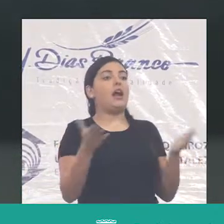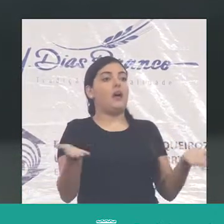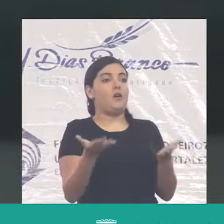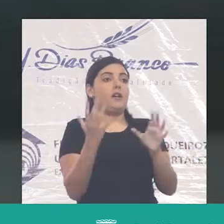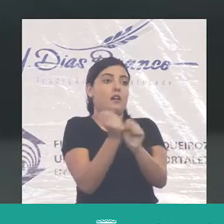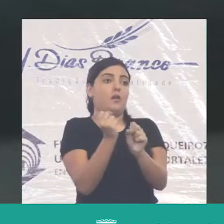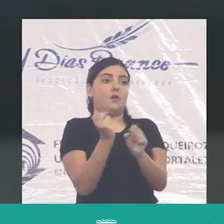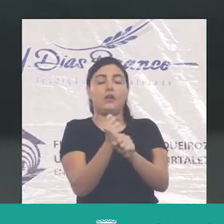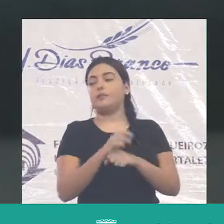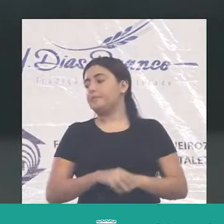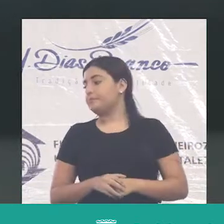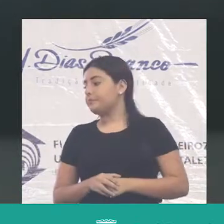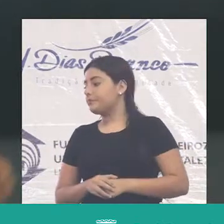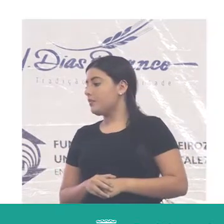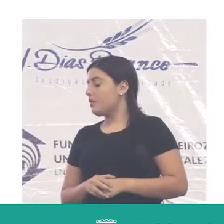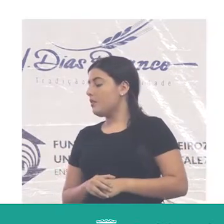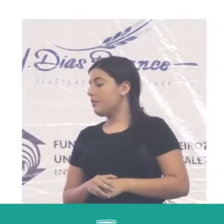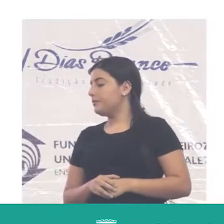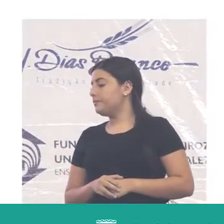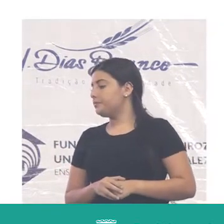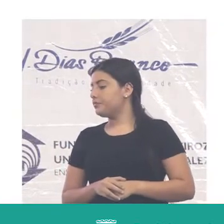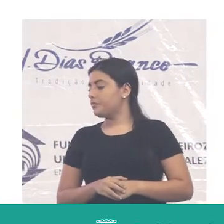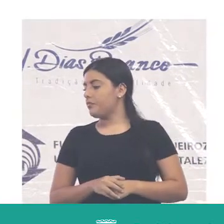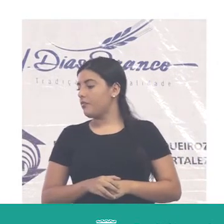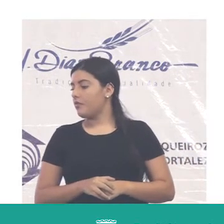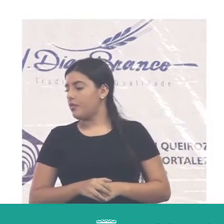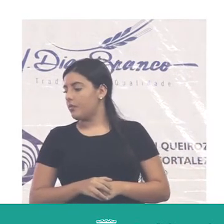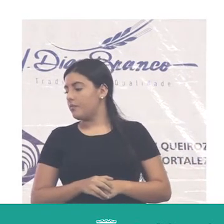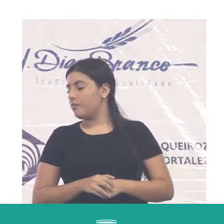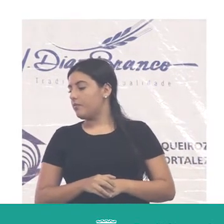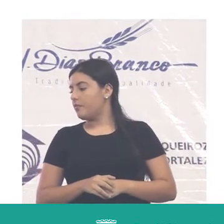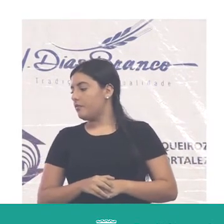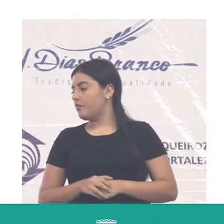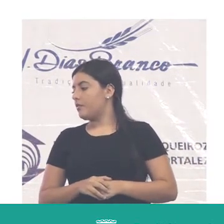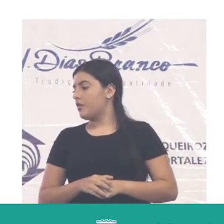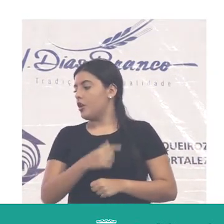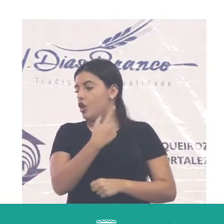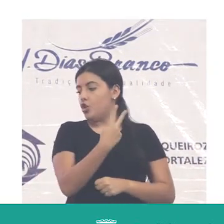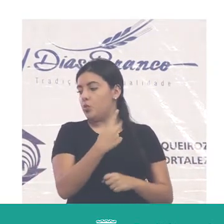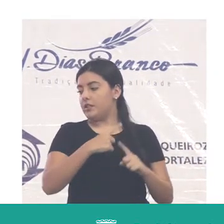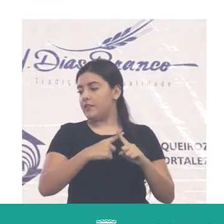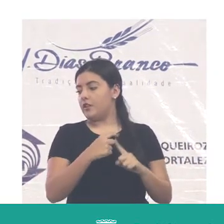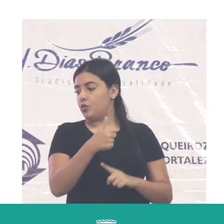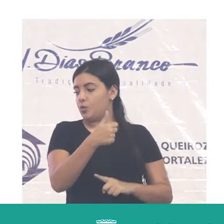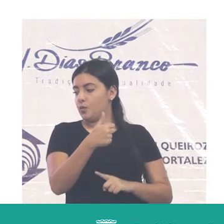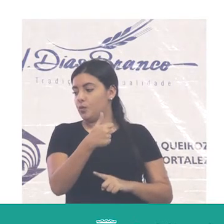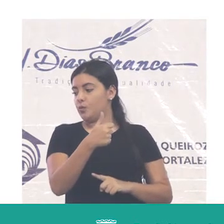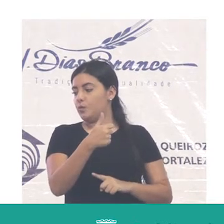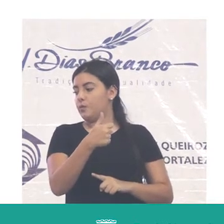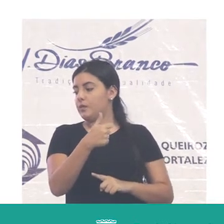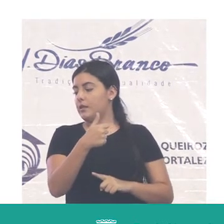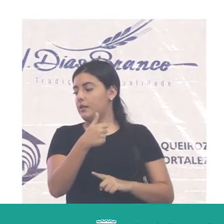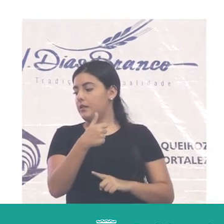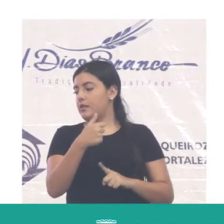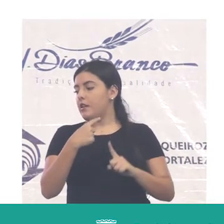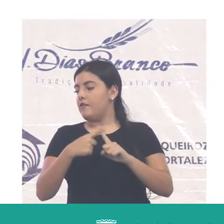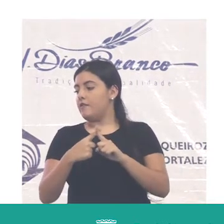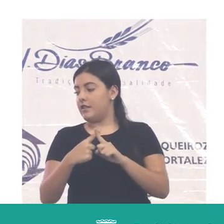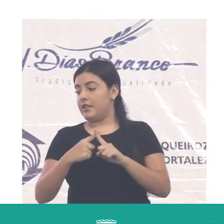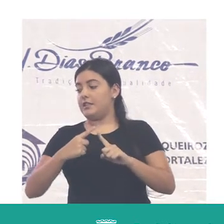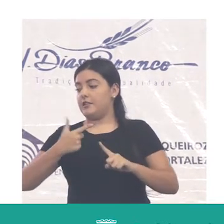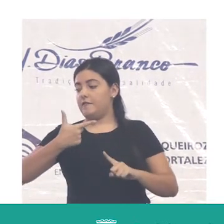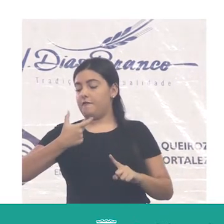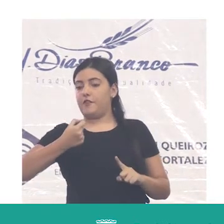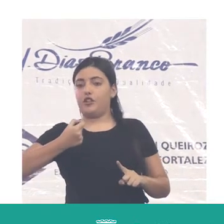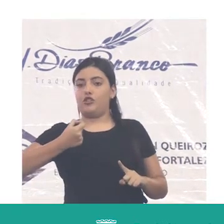essa área. Se é 20 por 10 por 1, vai ficar 2 vezes 1 vezes 20, que é